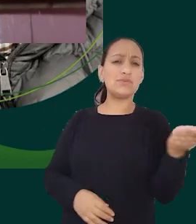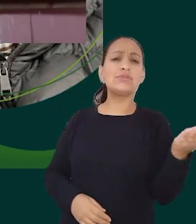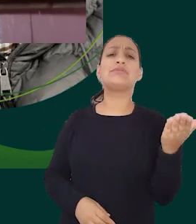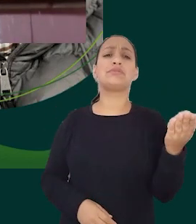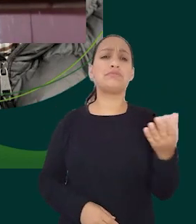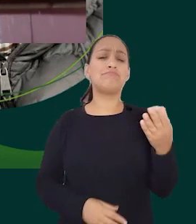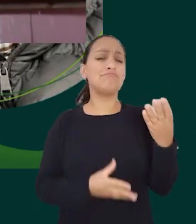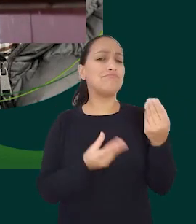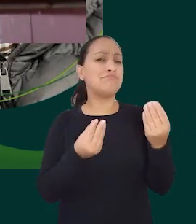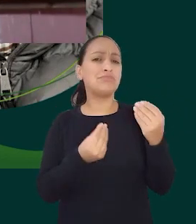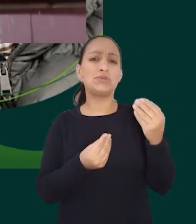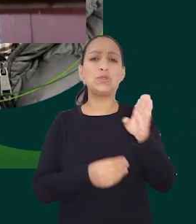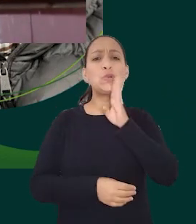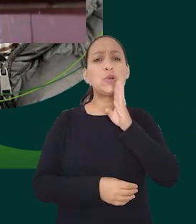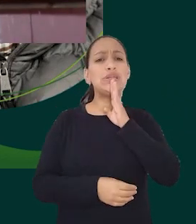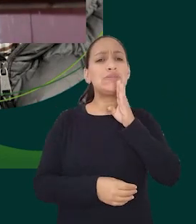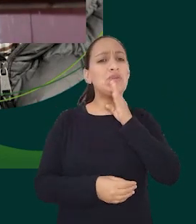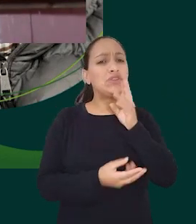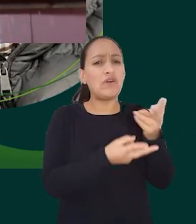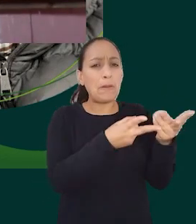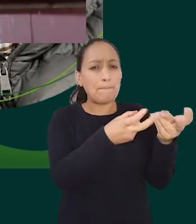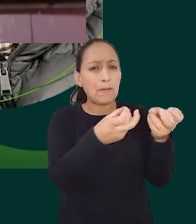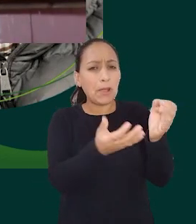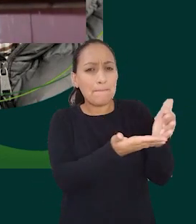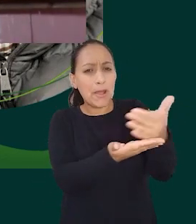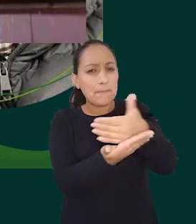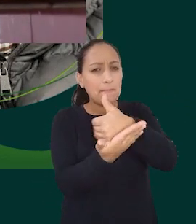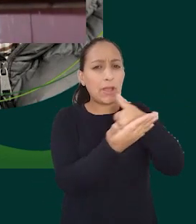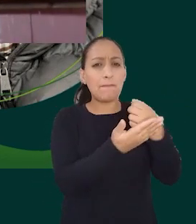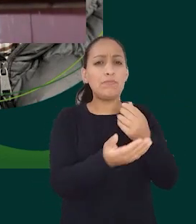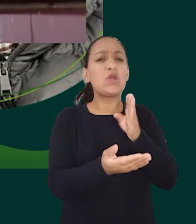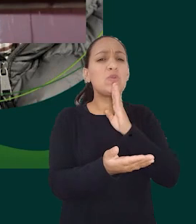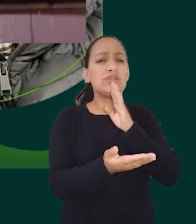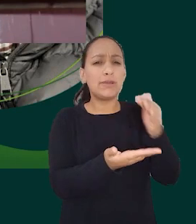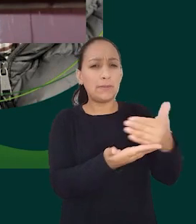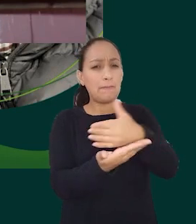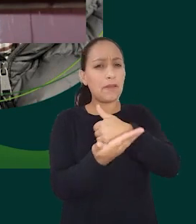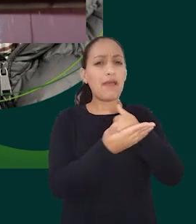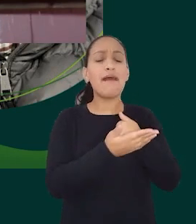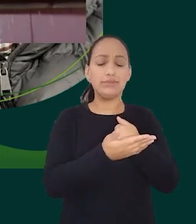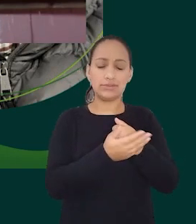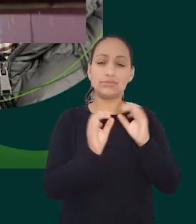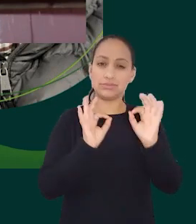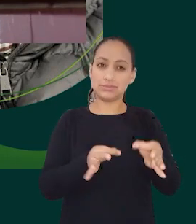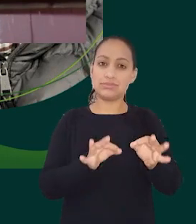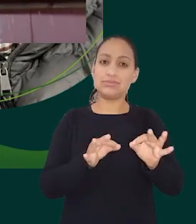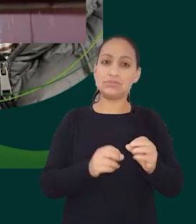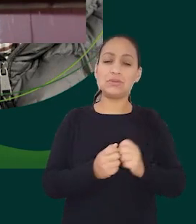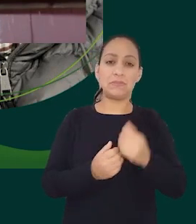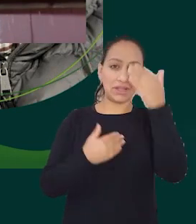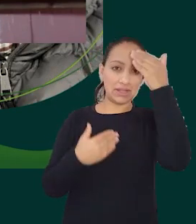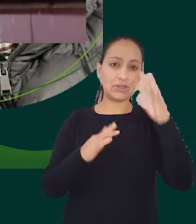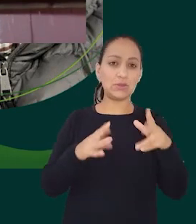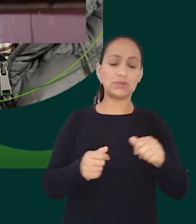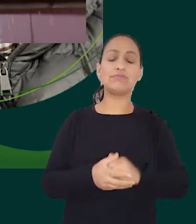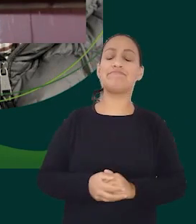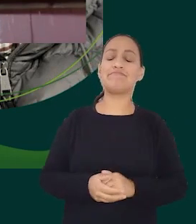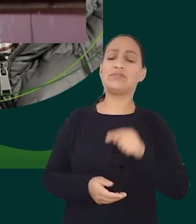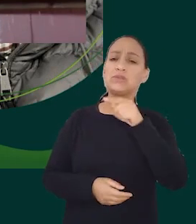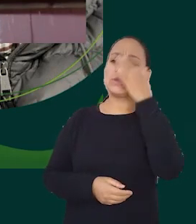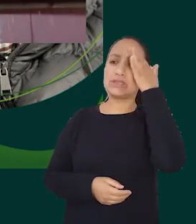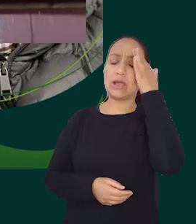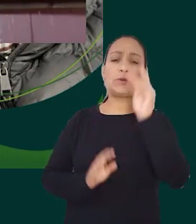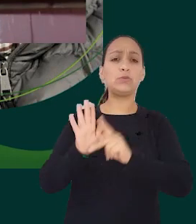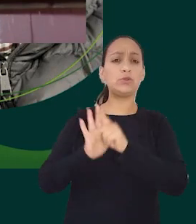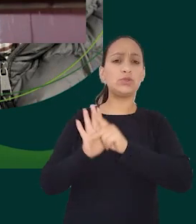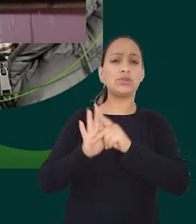aproveitar, vamos extrair o conhecimento desse monte de gente que vem para cá. Muito obrigado para todos. Juliano, tu sabe que esse projeto ele está sendo